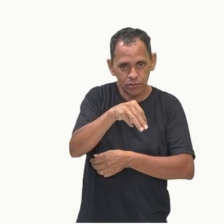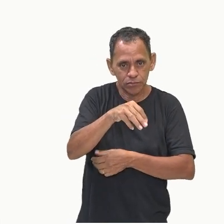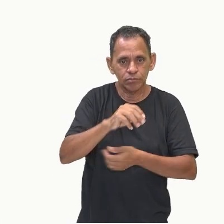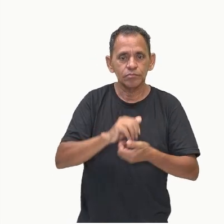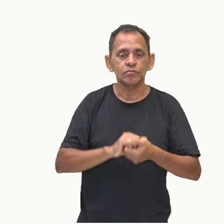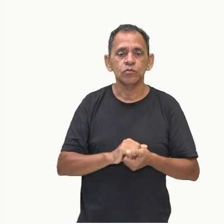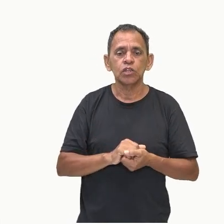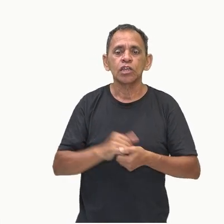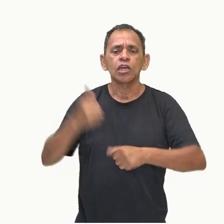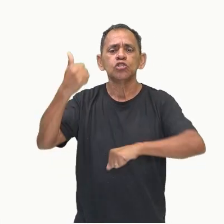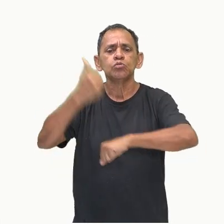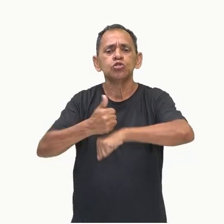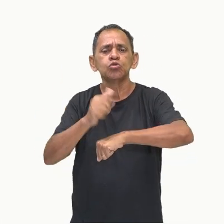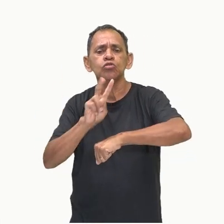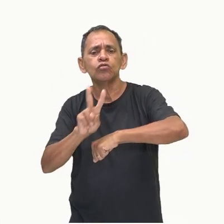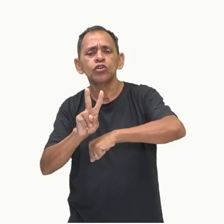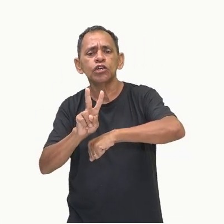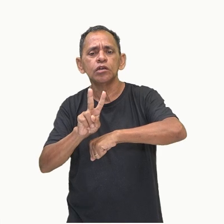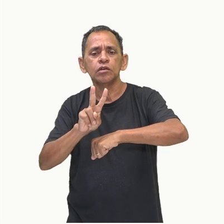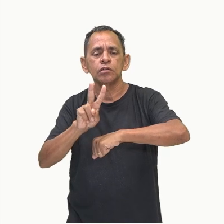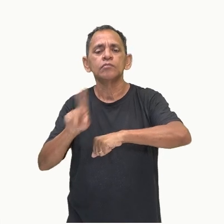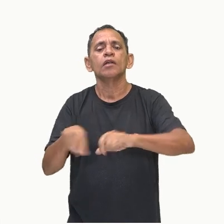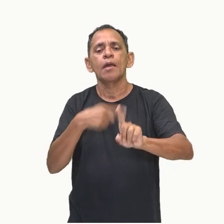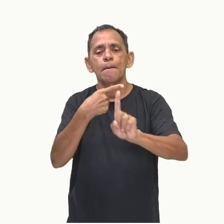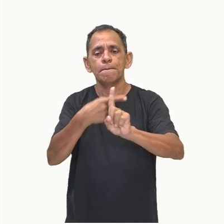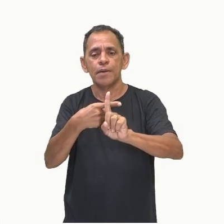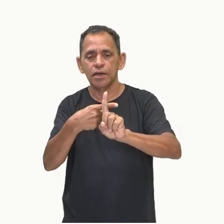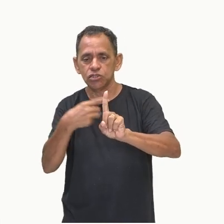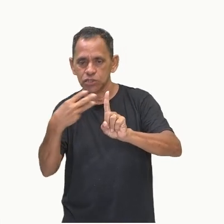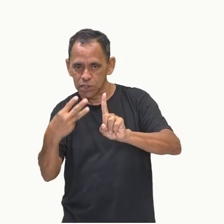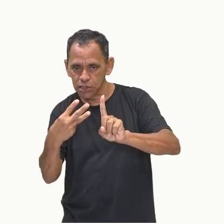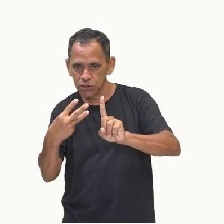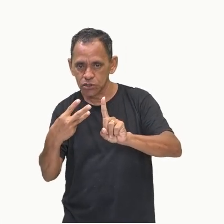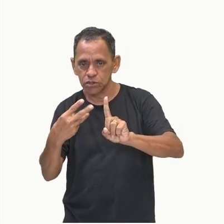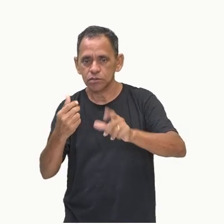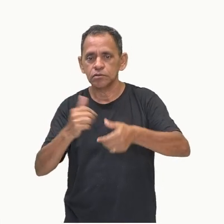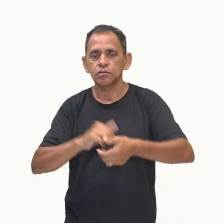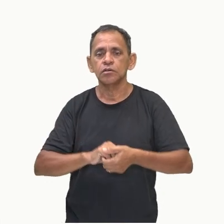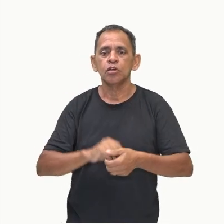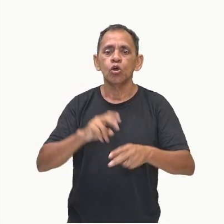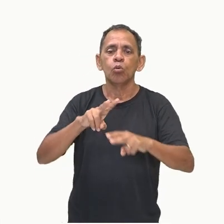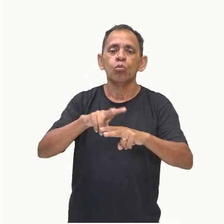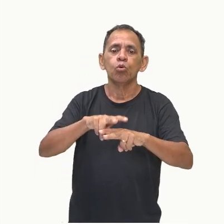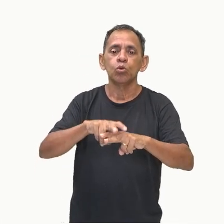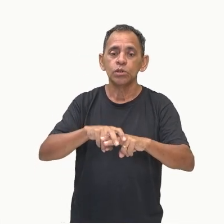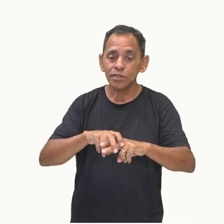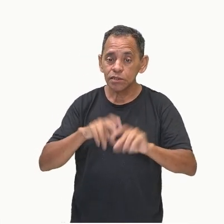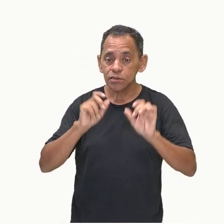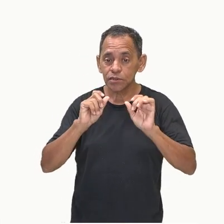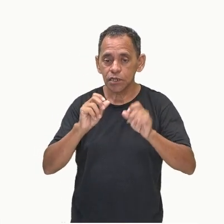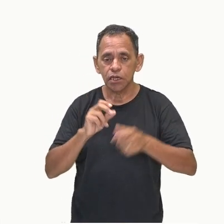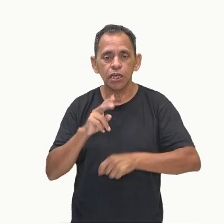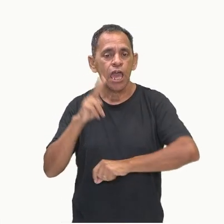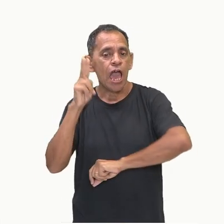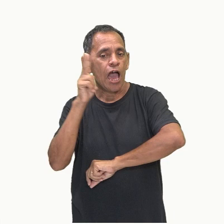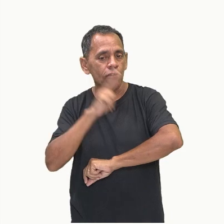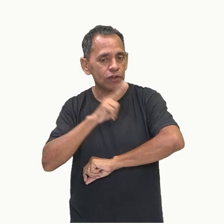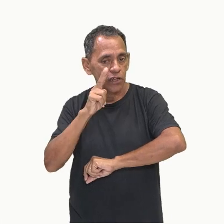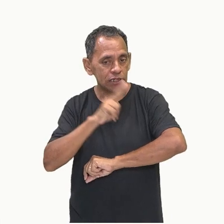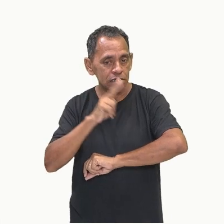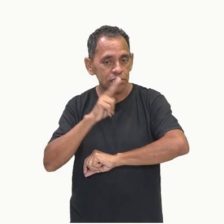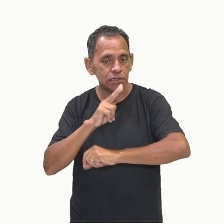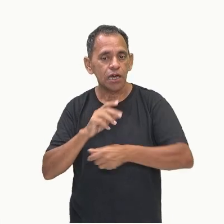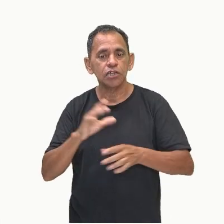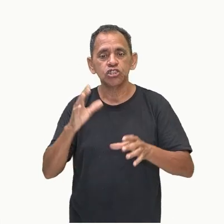professor é o mais 3 ó tá vendo ó + 3 portanto a velocidade vai ser